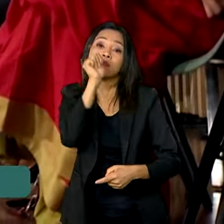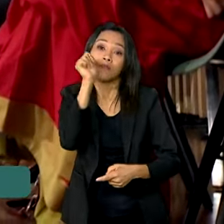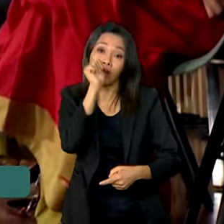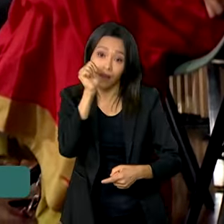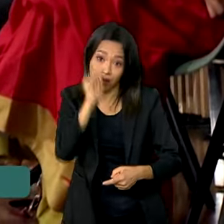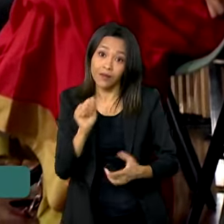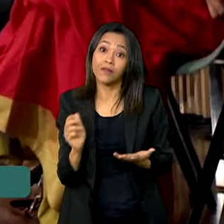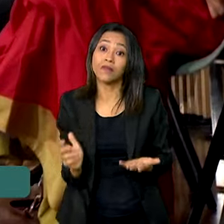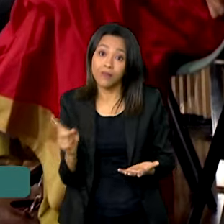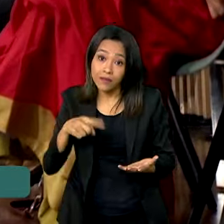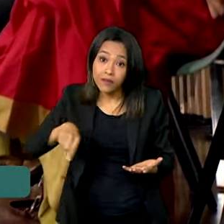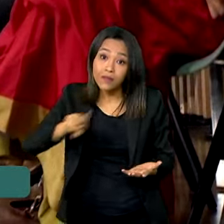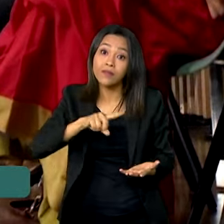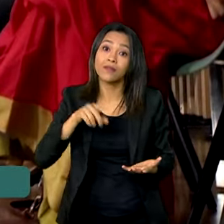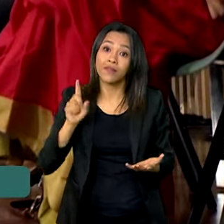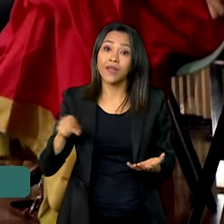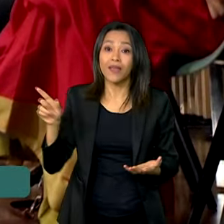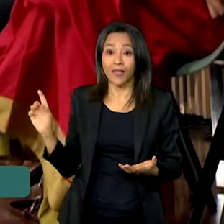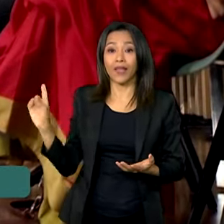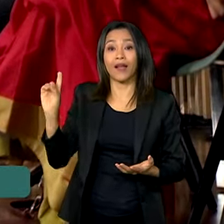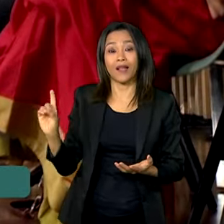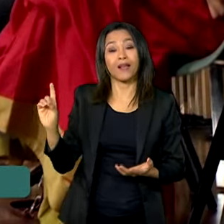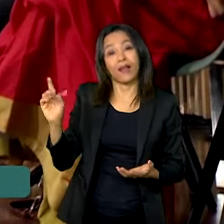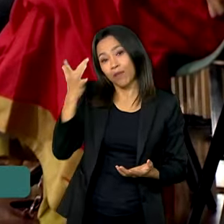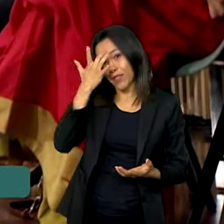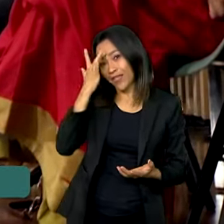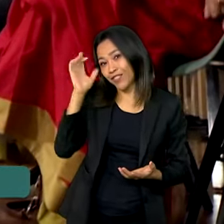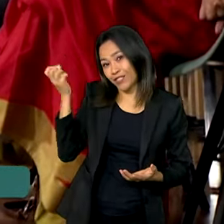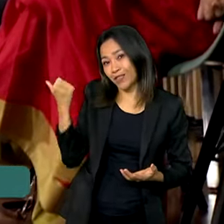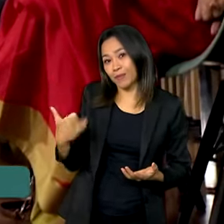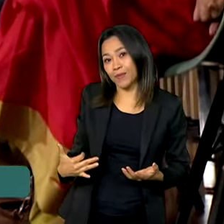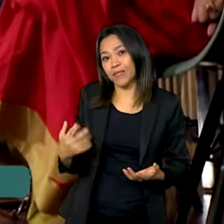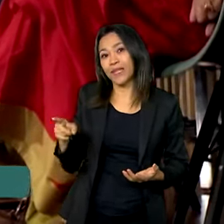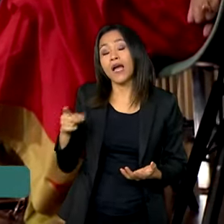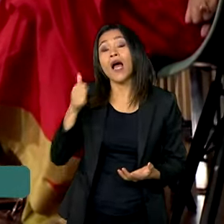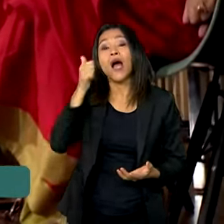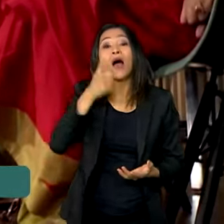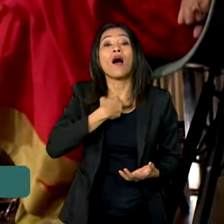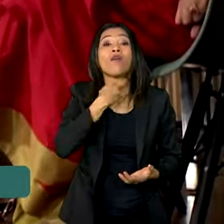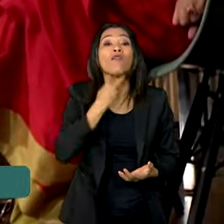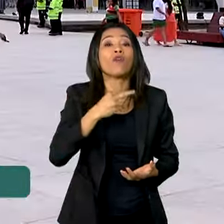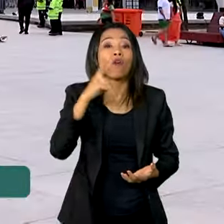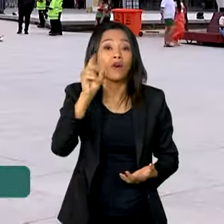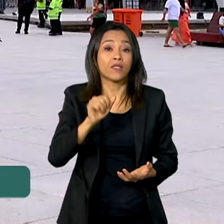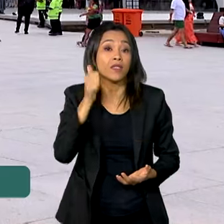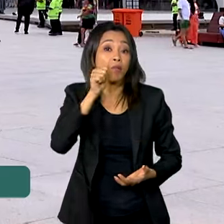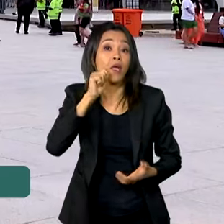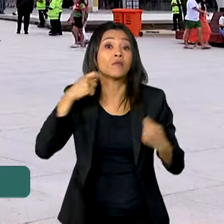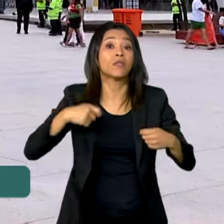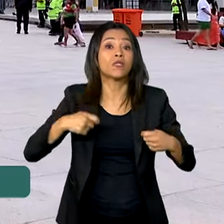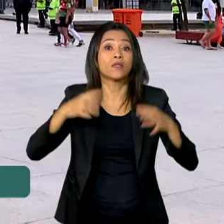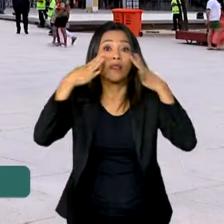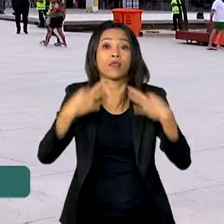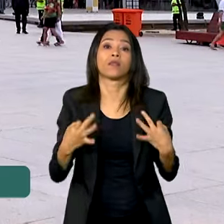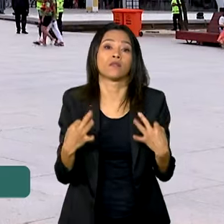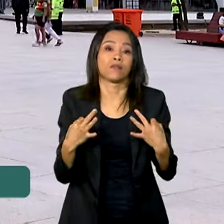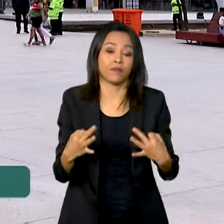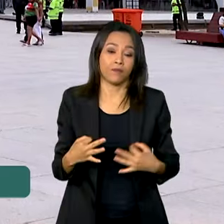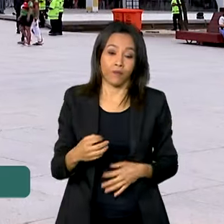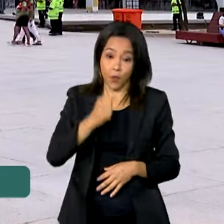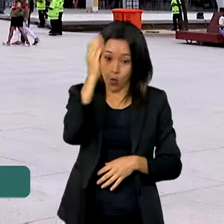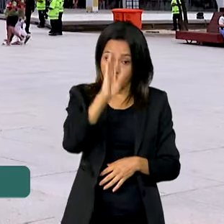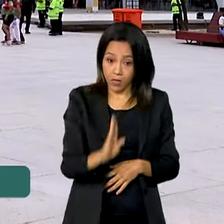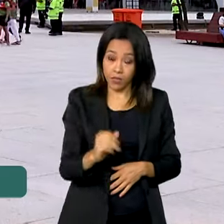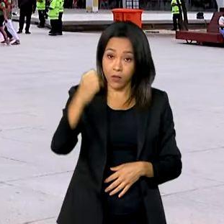como disse a nossa companheira Nandini da Índia, a voz das mulheres precisa ser ouvida. O Brasil é o terceiro país